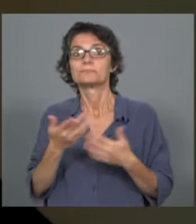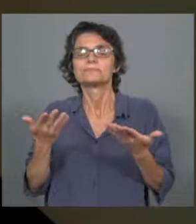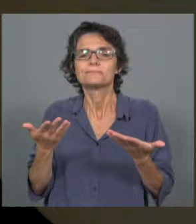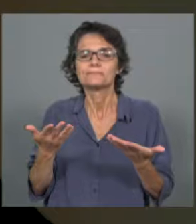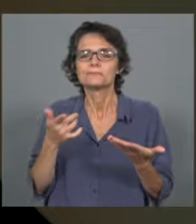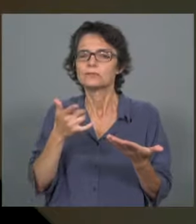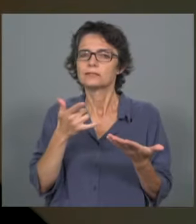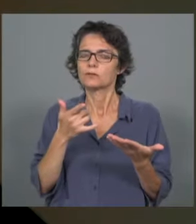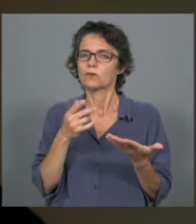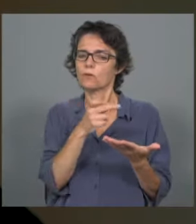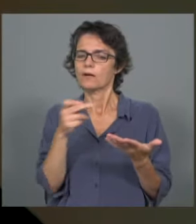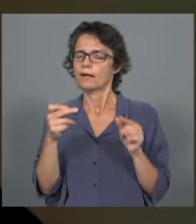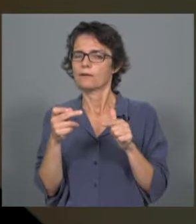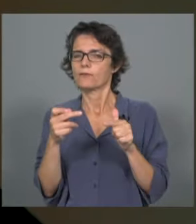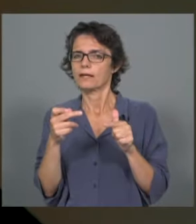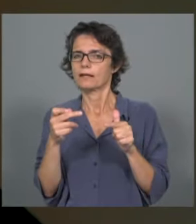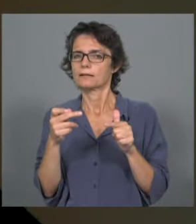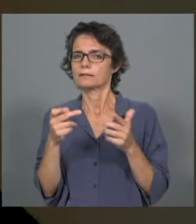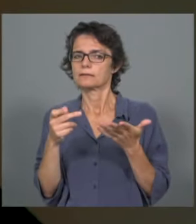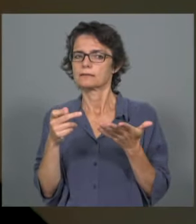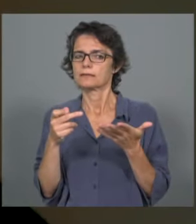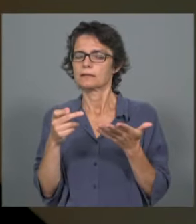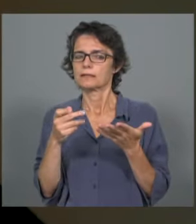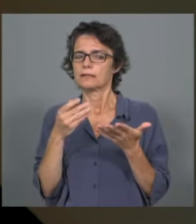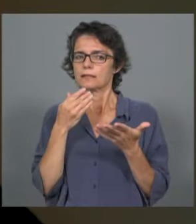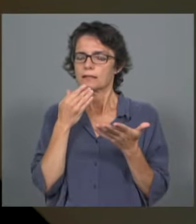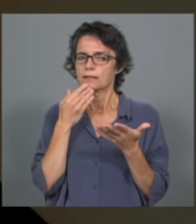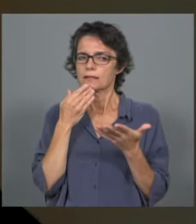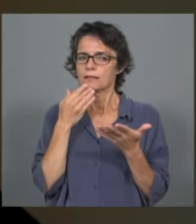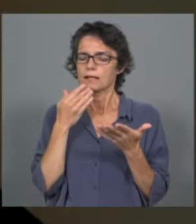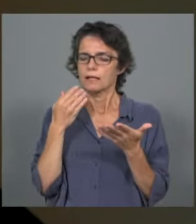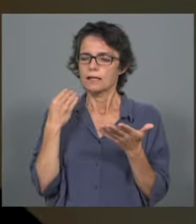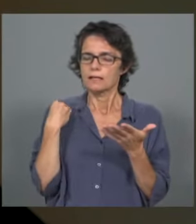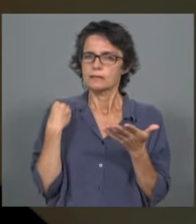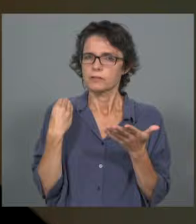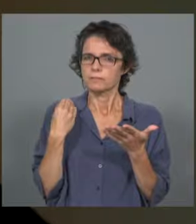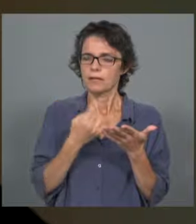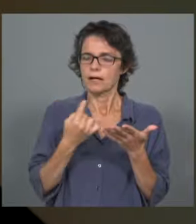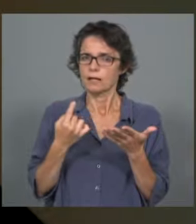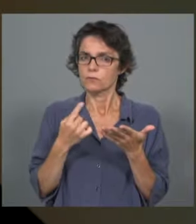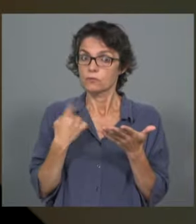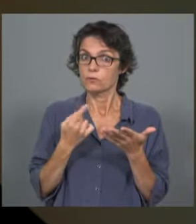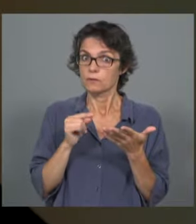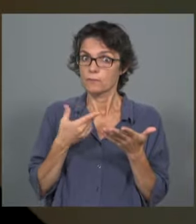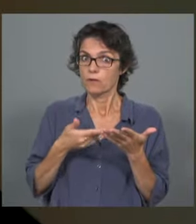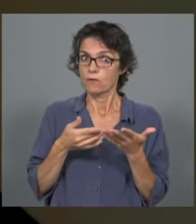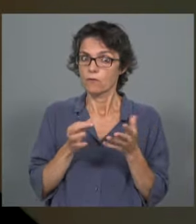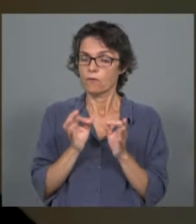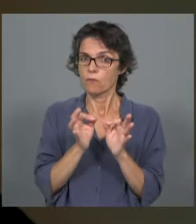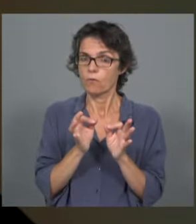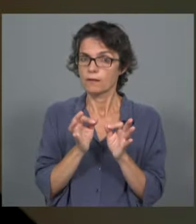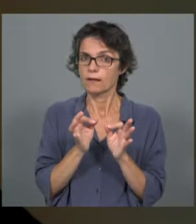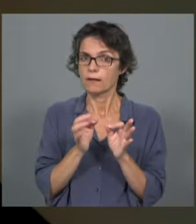se nós cuidarmos de algo que Deus viu que era bom, nós estamos a ser aliados de Deus